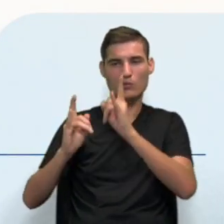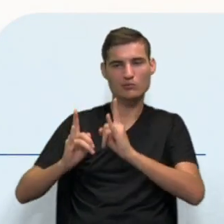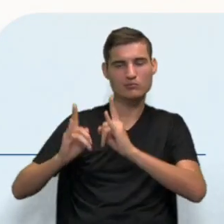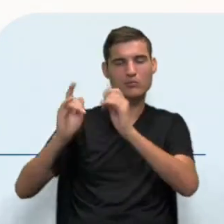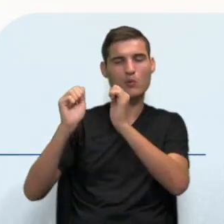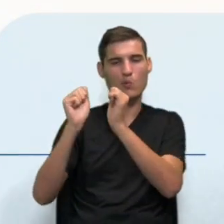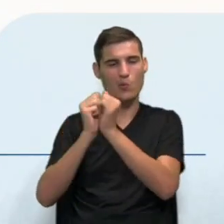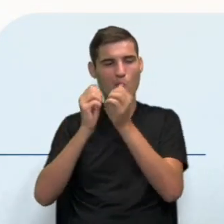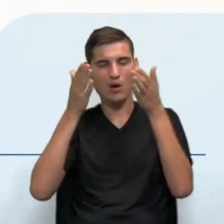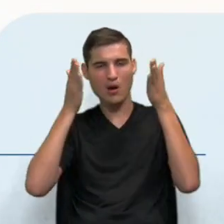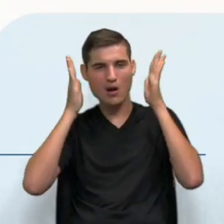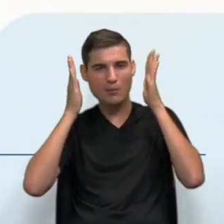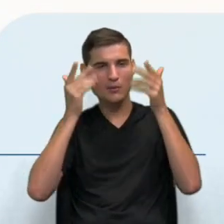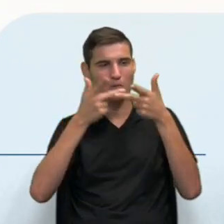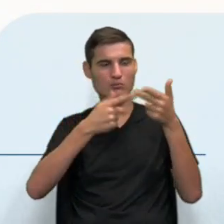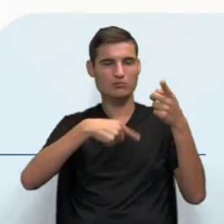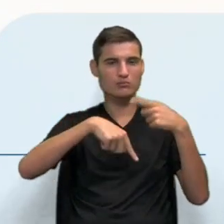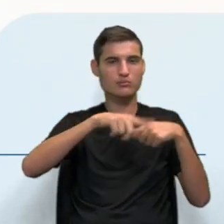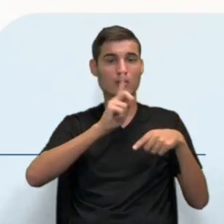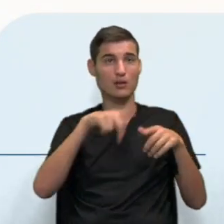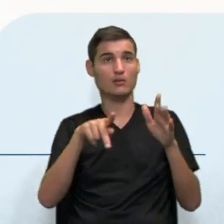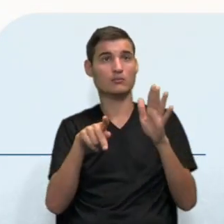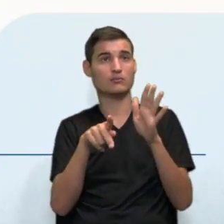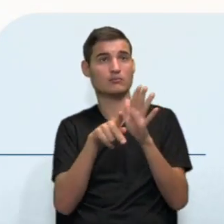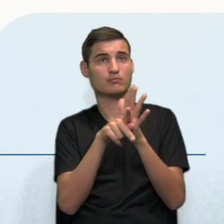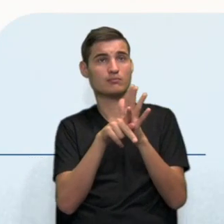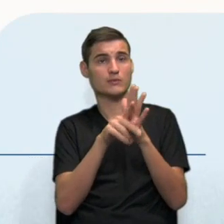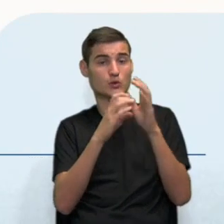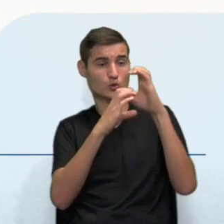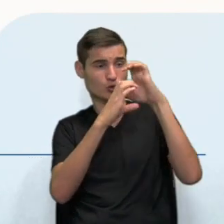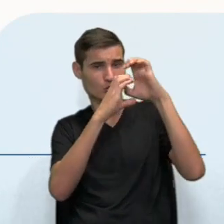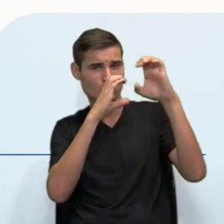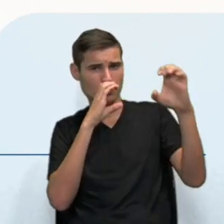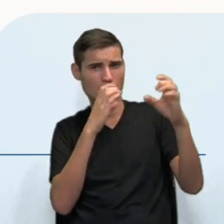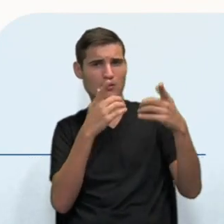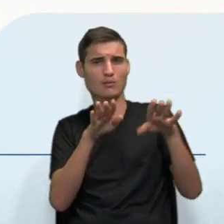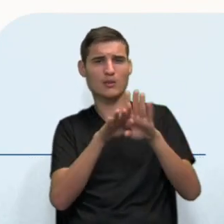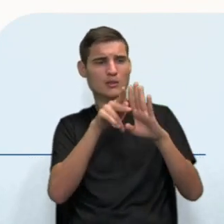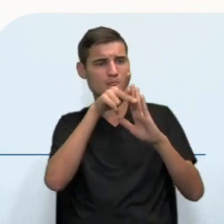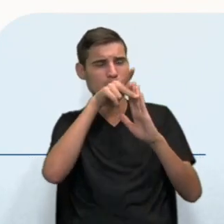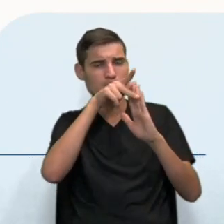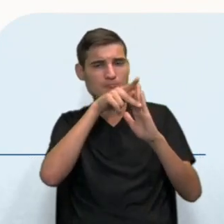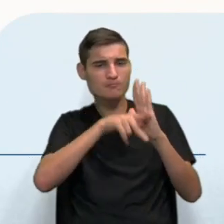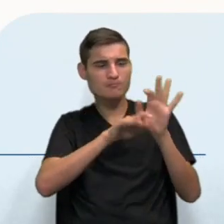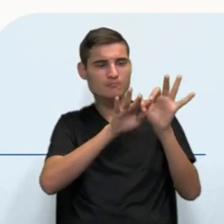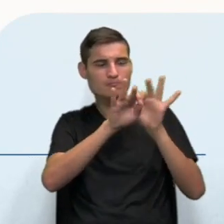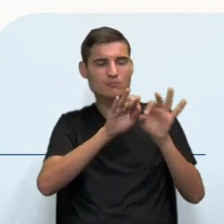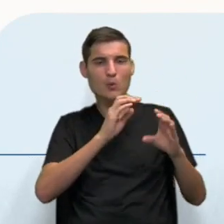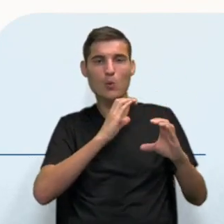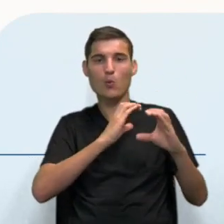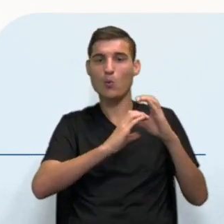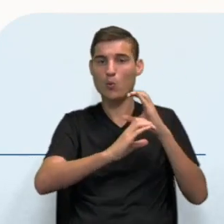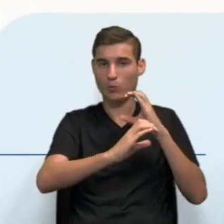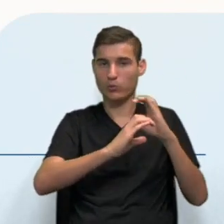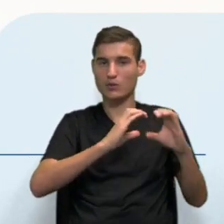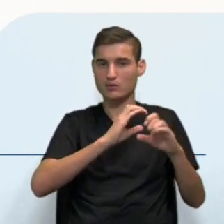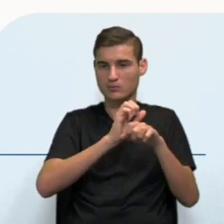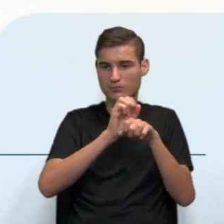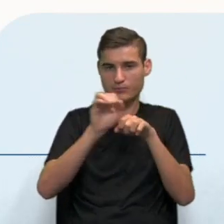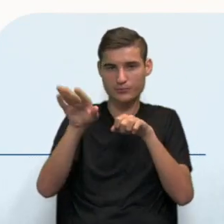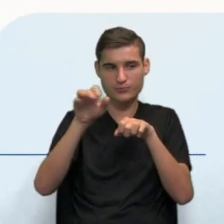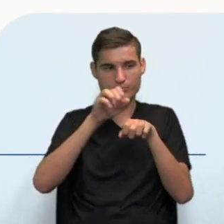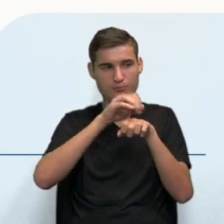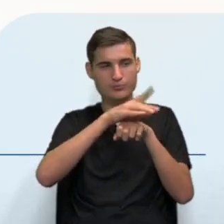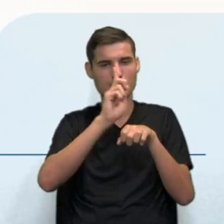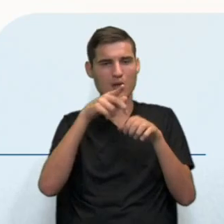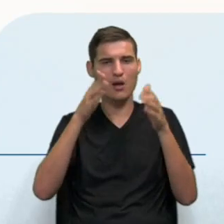O objetivo, então, seu como engenheiro projetista de sistema de telecomunicação, é criar um sistema de comunicação entre